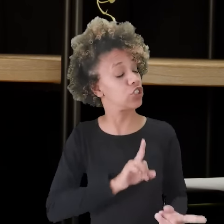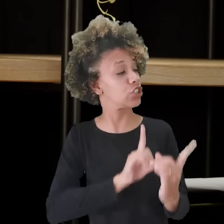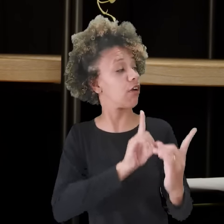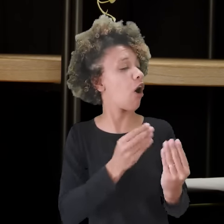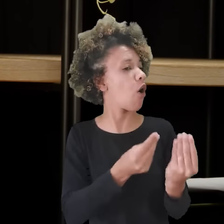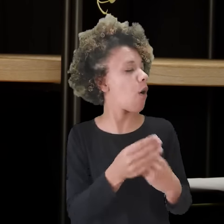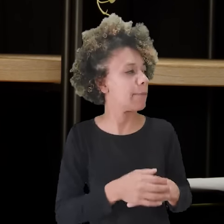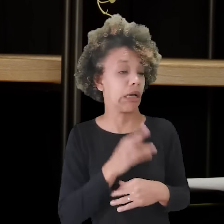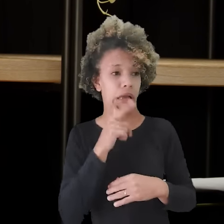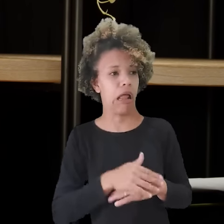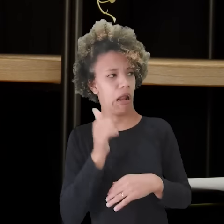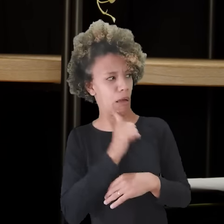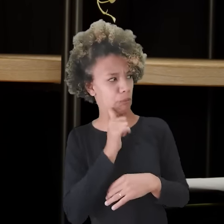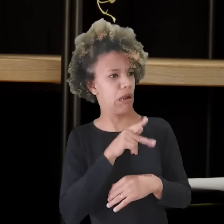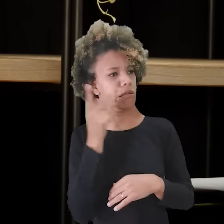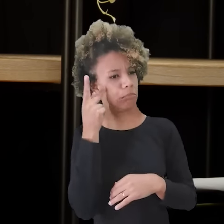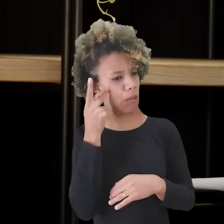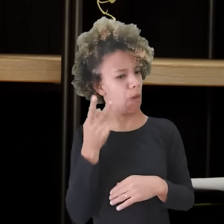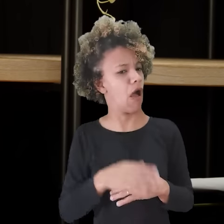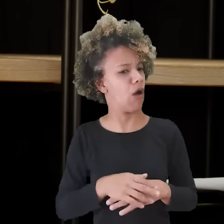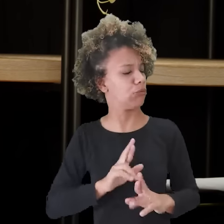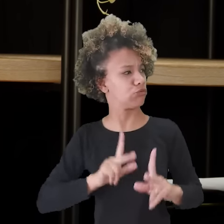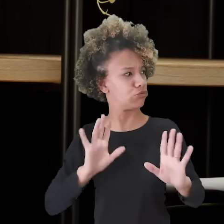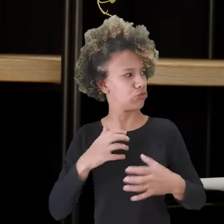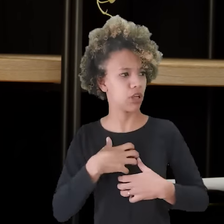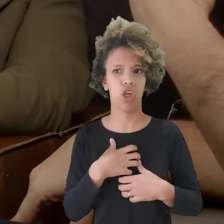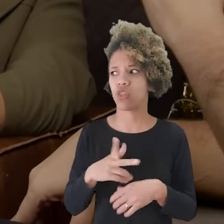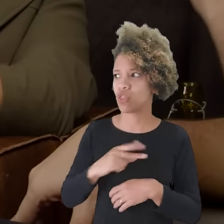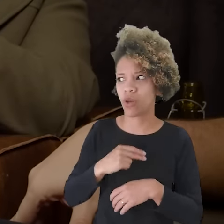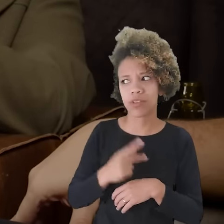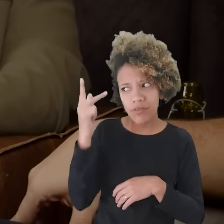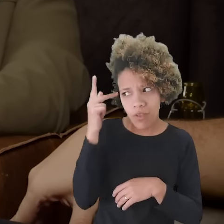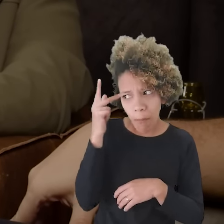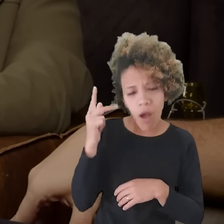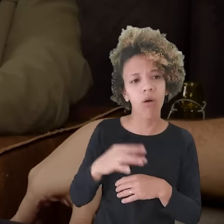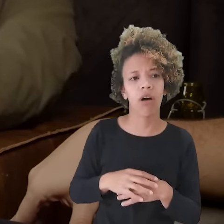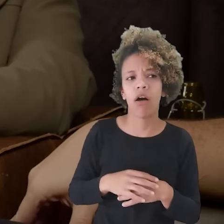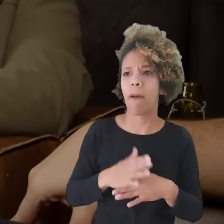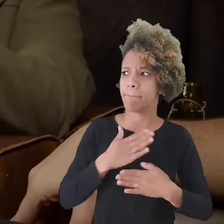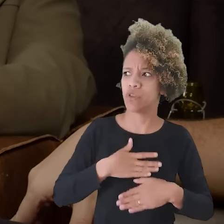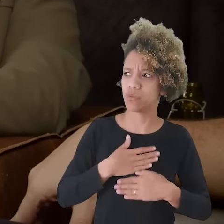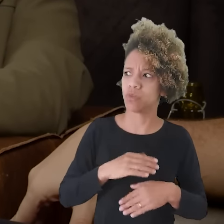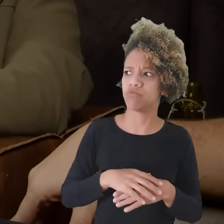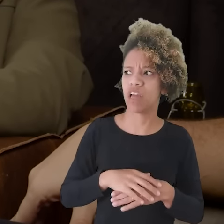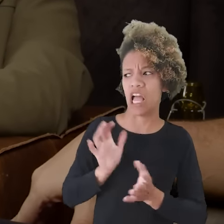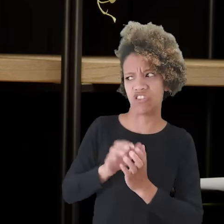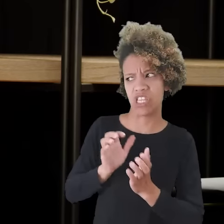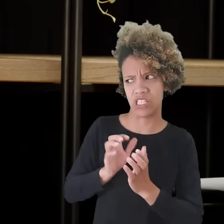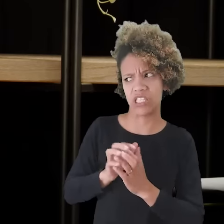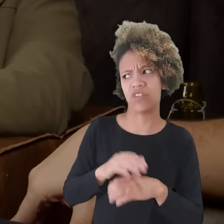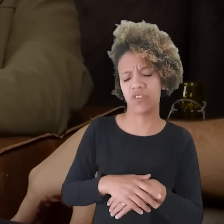na Mulher tu tem uma coisa que fala assim mulher do do São Paulo é de outro jeito no Recife mulher de São Paulo é é mais de boa com isso que é de Recife